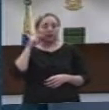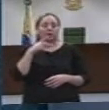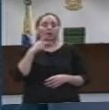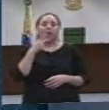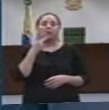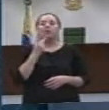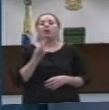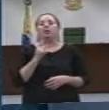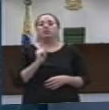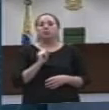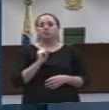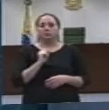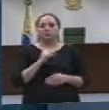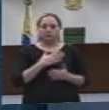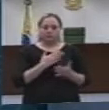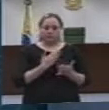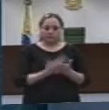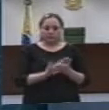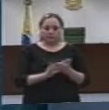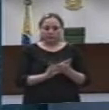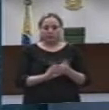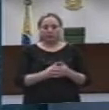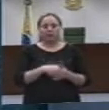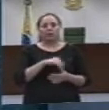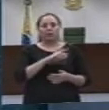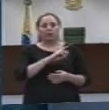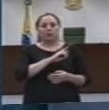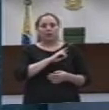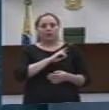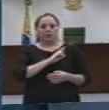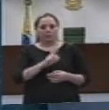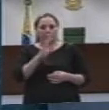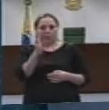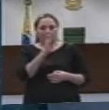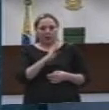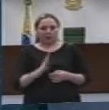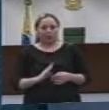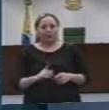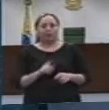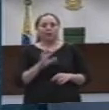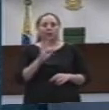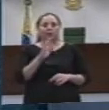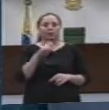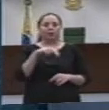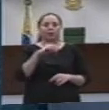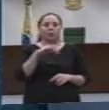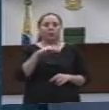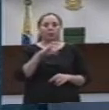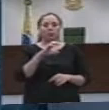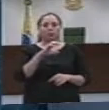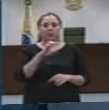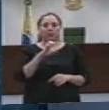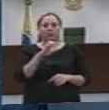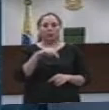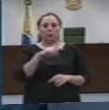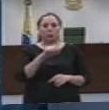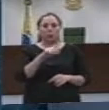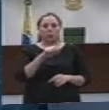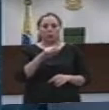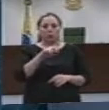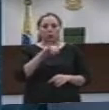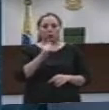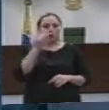do estudo da religiosidade brasileira da fenomenologia da antropologia cultural filosófica e